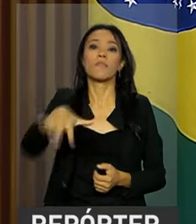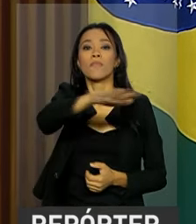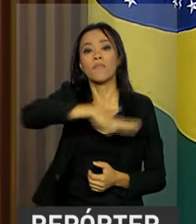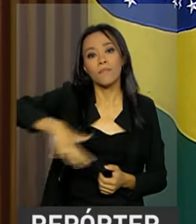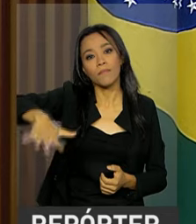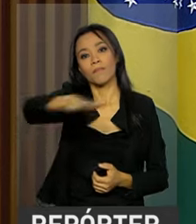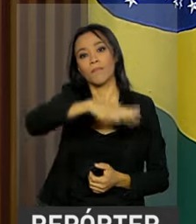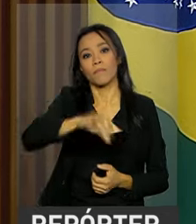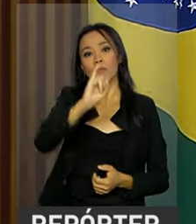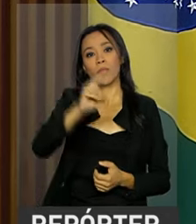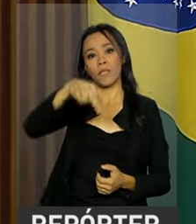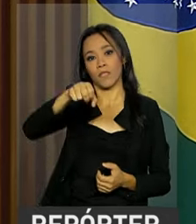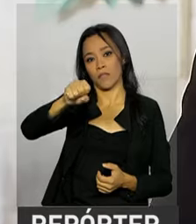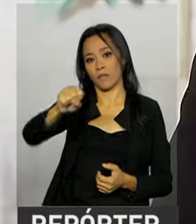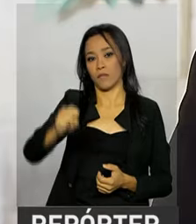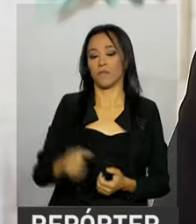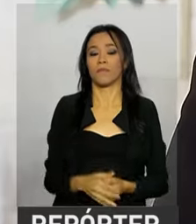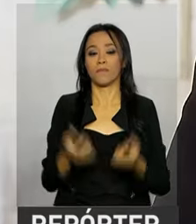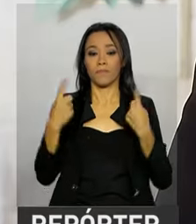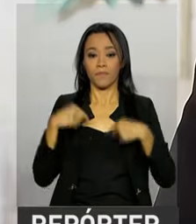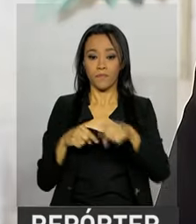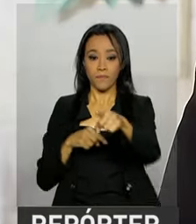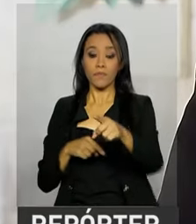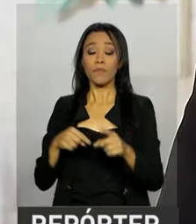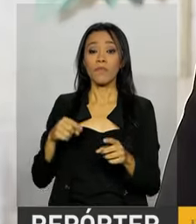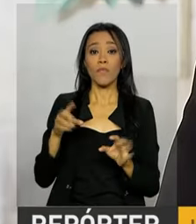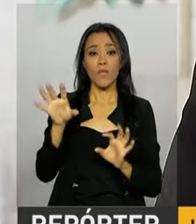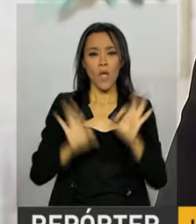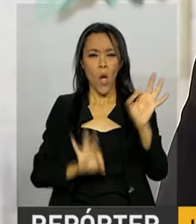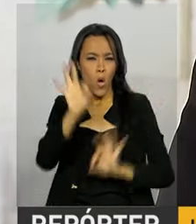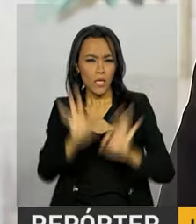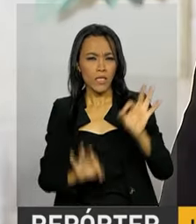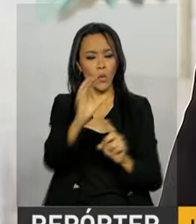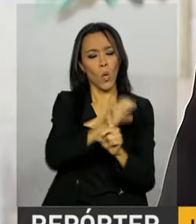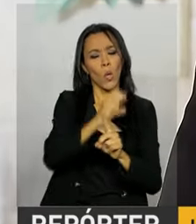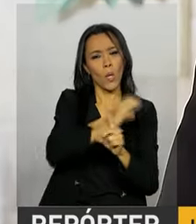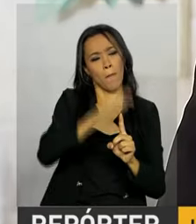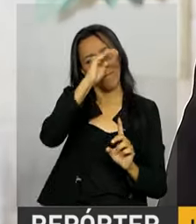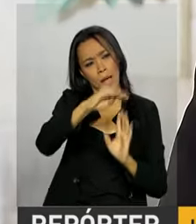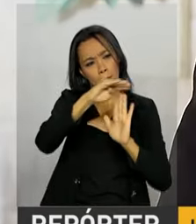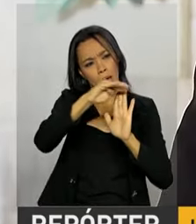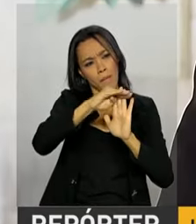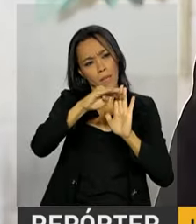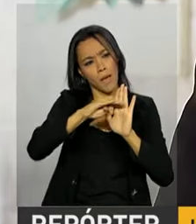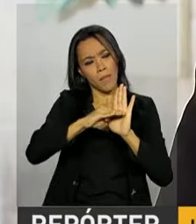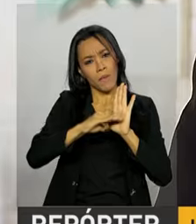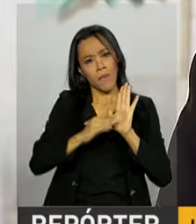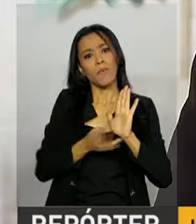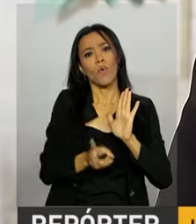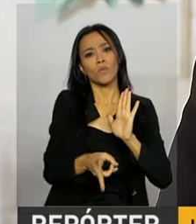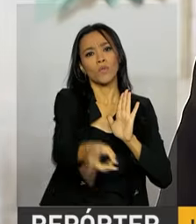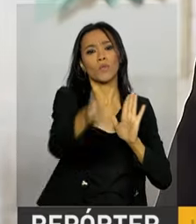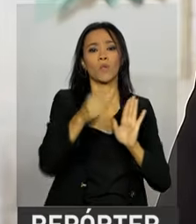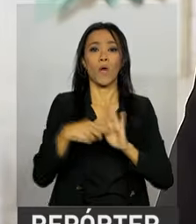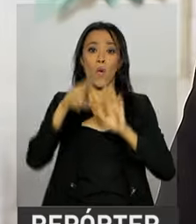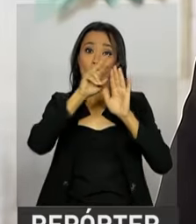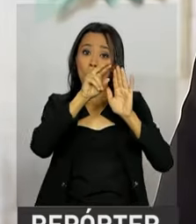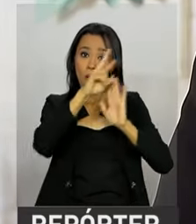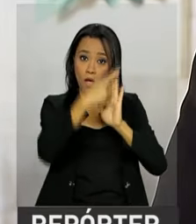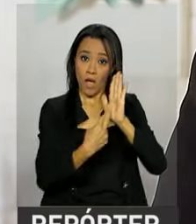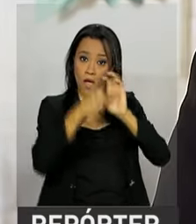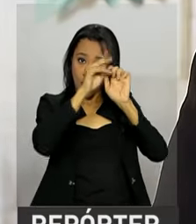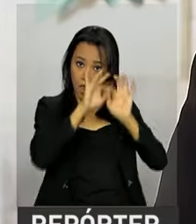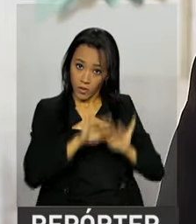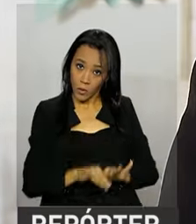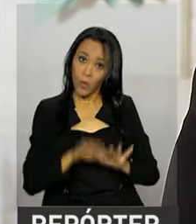previdenciária no nosso país o cronograma de tramitação da reforma está mantido o relatório do deputado